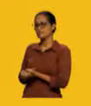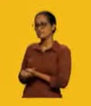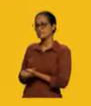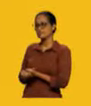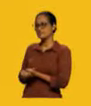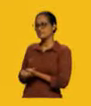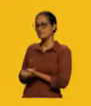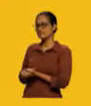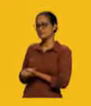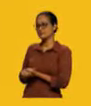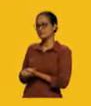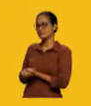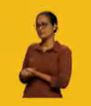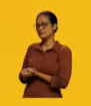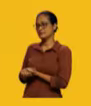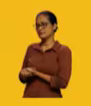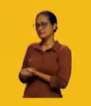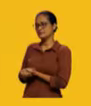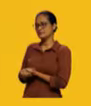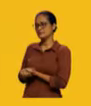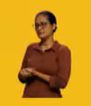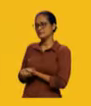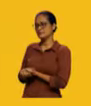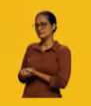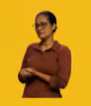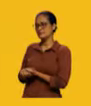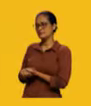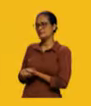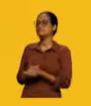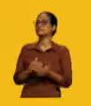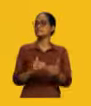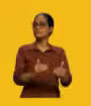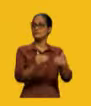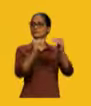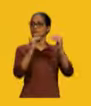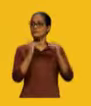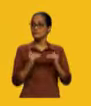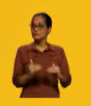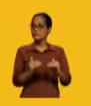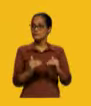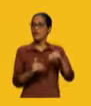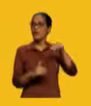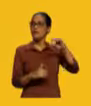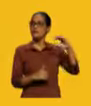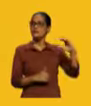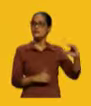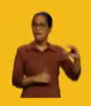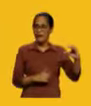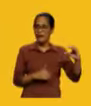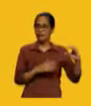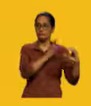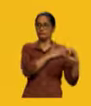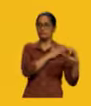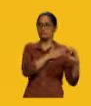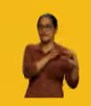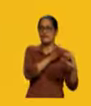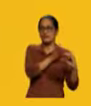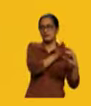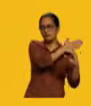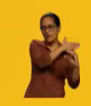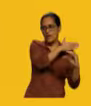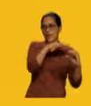500 menos 100, 400. O M à esquerda, o C à esquerda